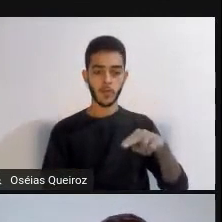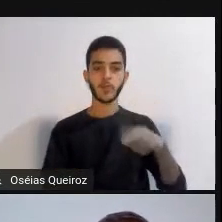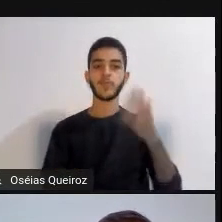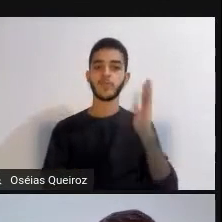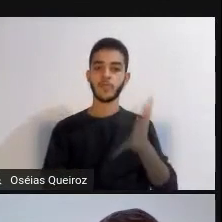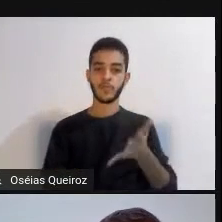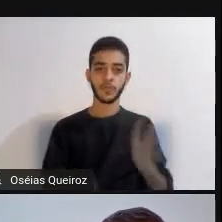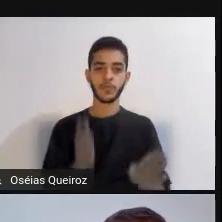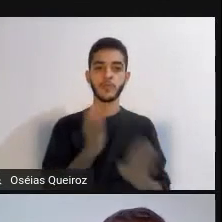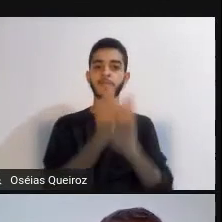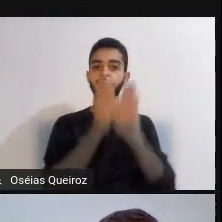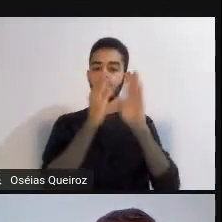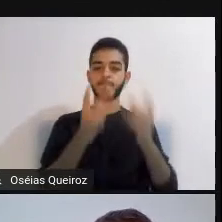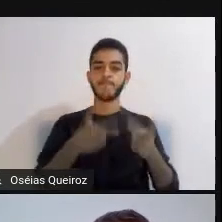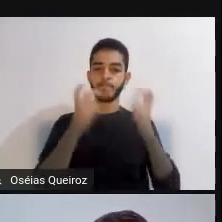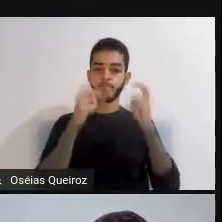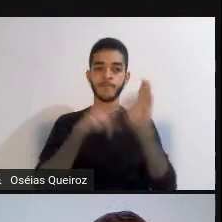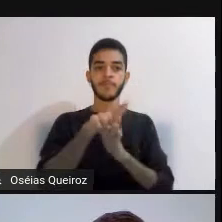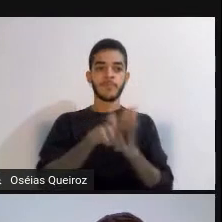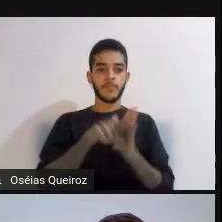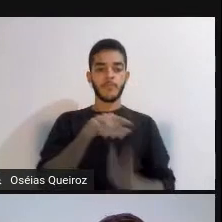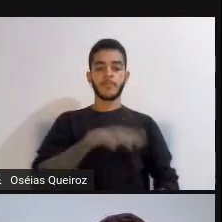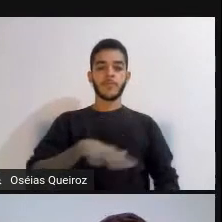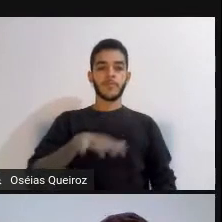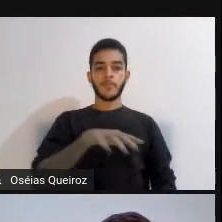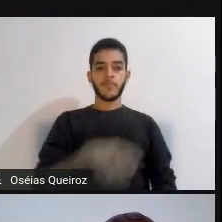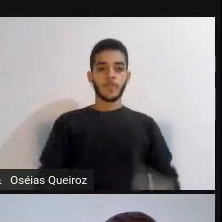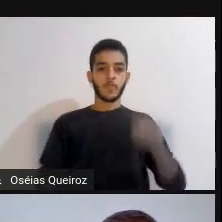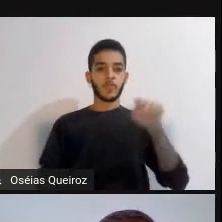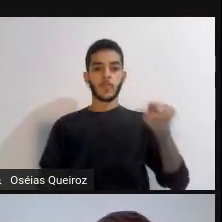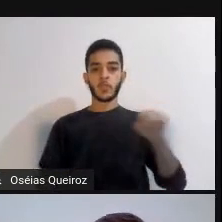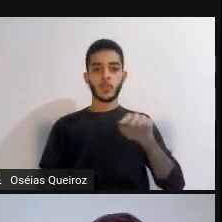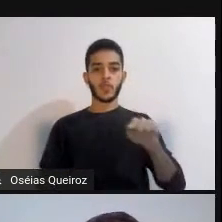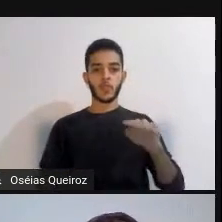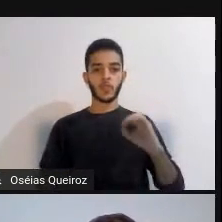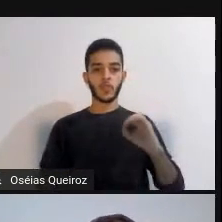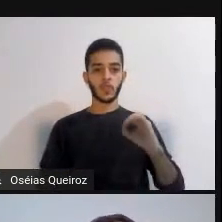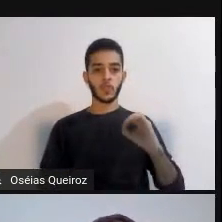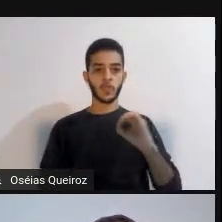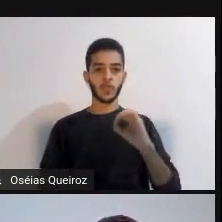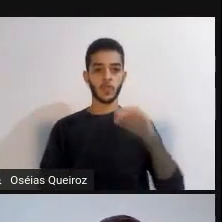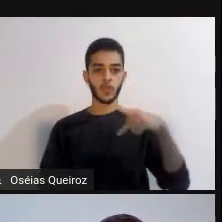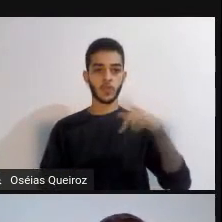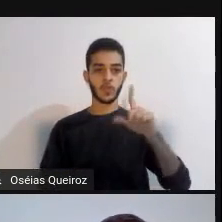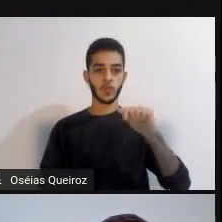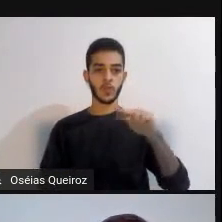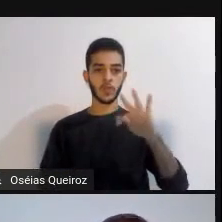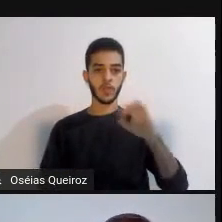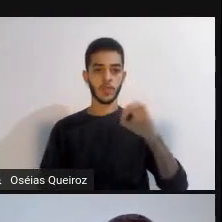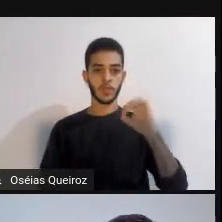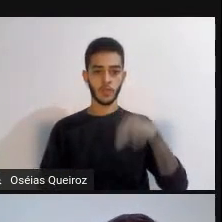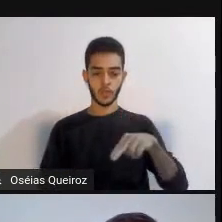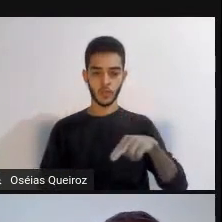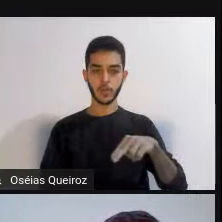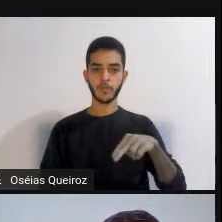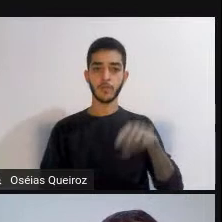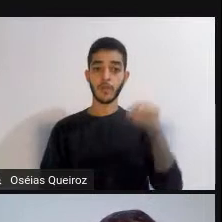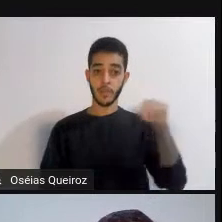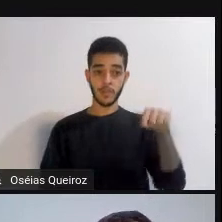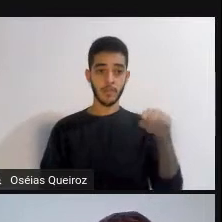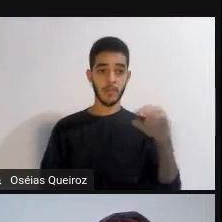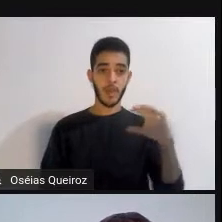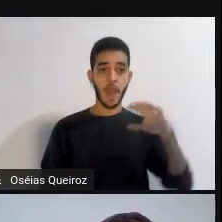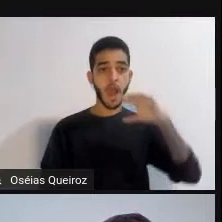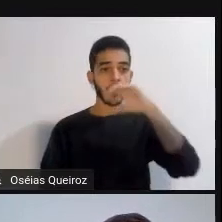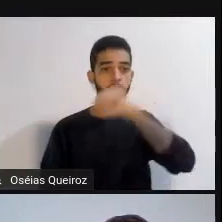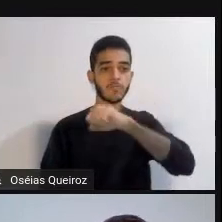onde foi observado que o zooplâncton ingeriu microplástico, e isso pode causar uma série de impactos